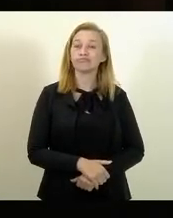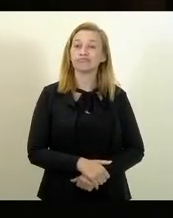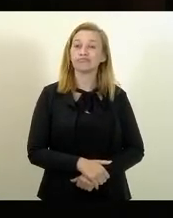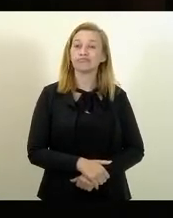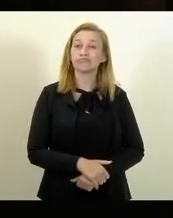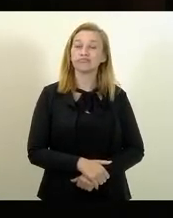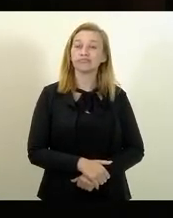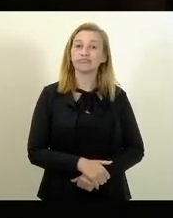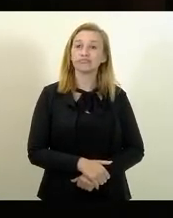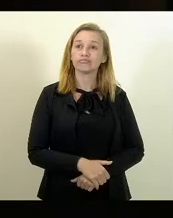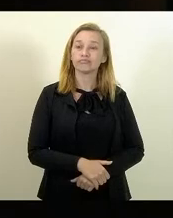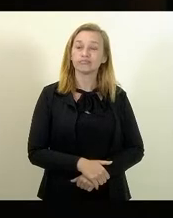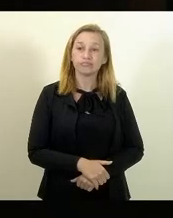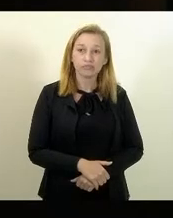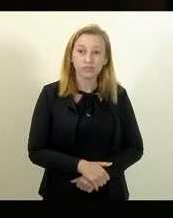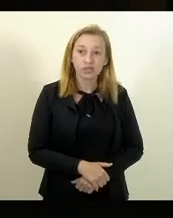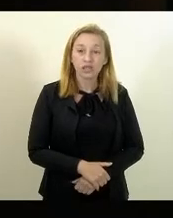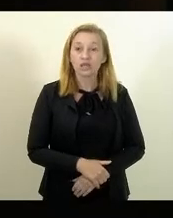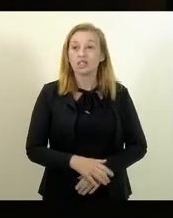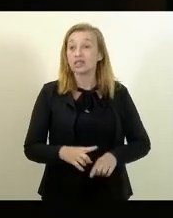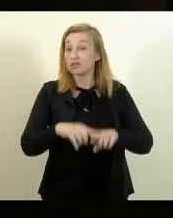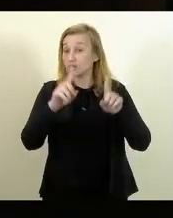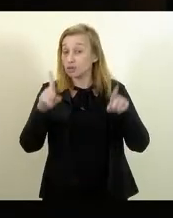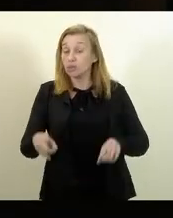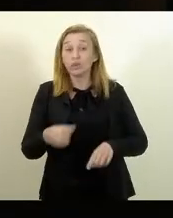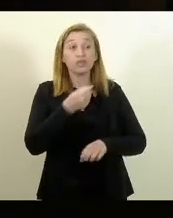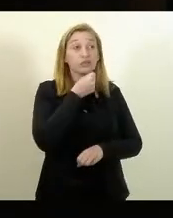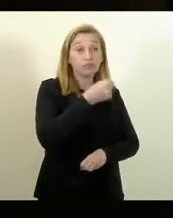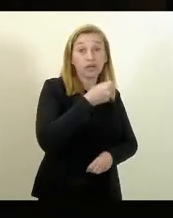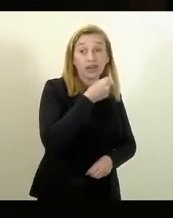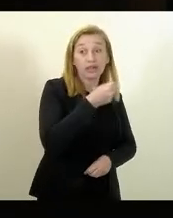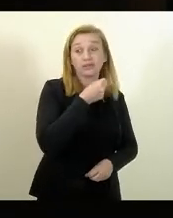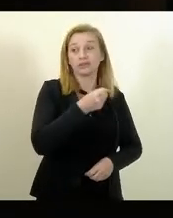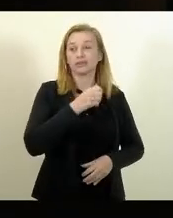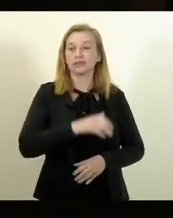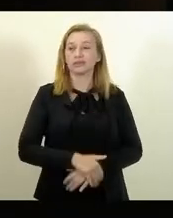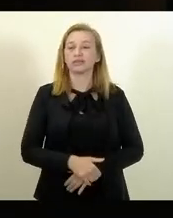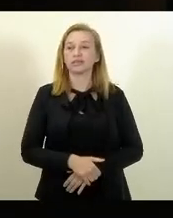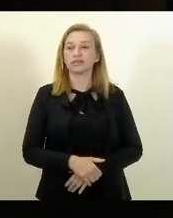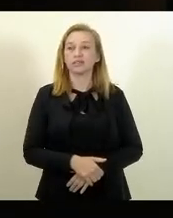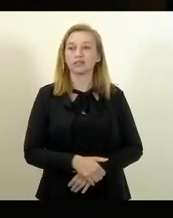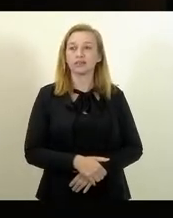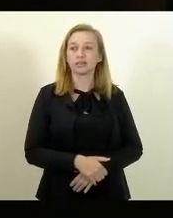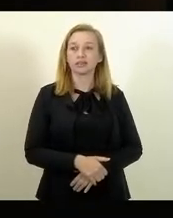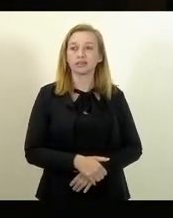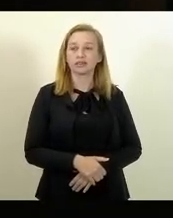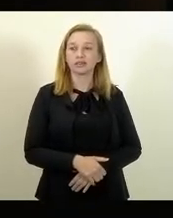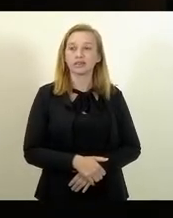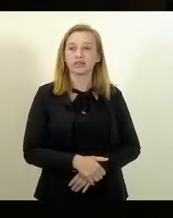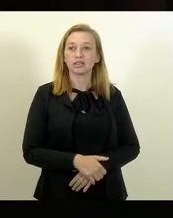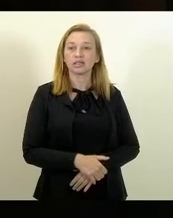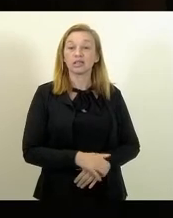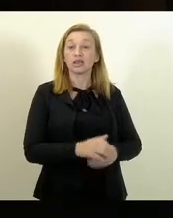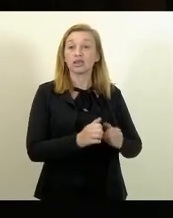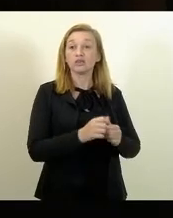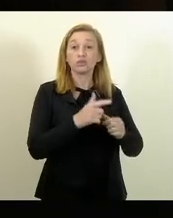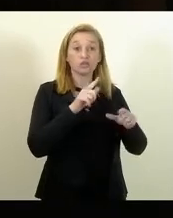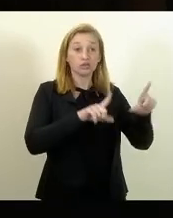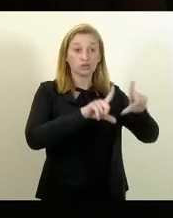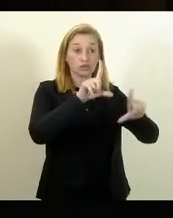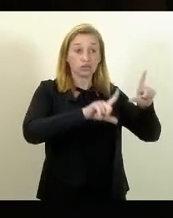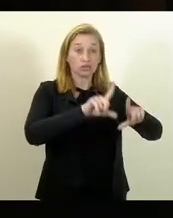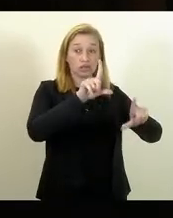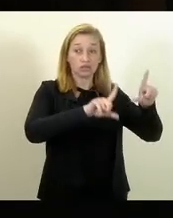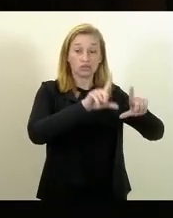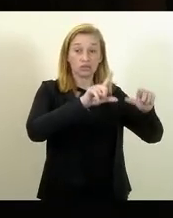funcionários, servidores, imprensa, aqueles que nos assistem pela TV Alegre, aqueles que